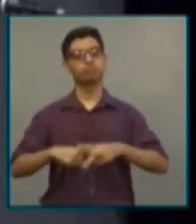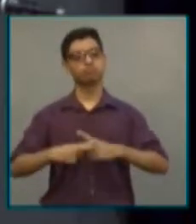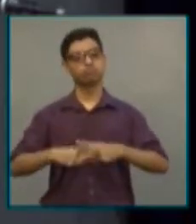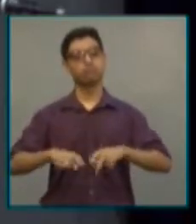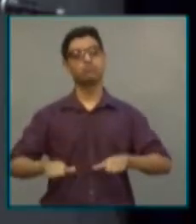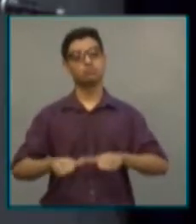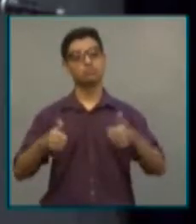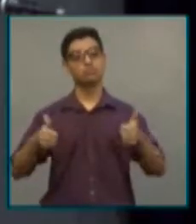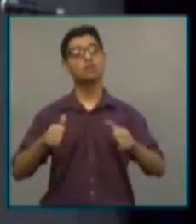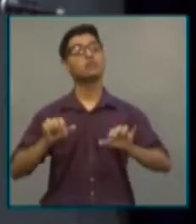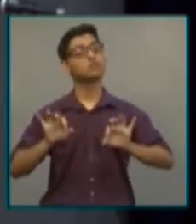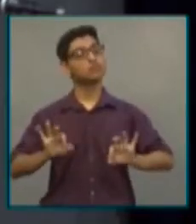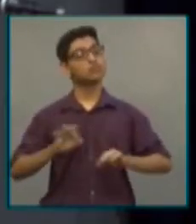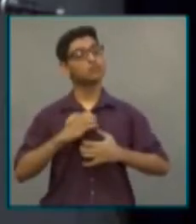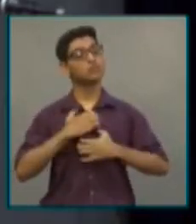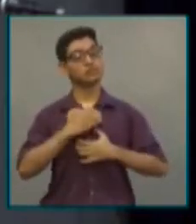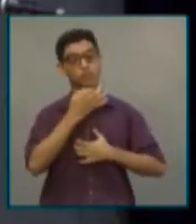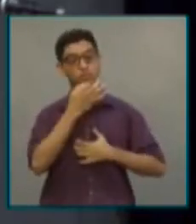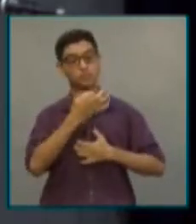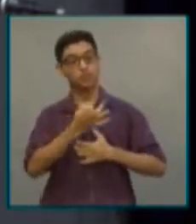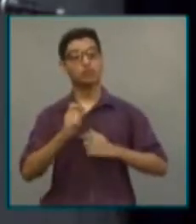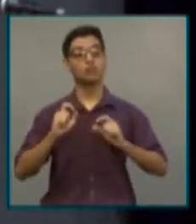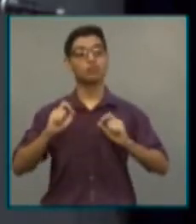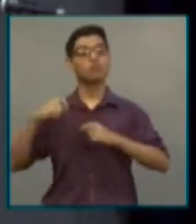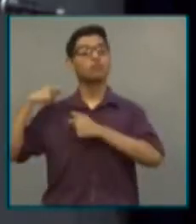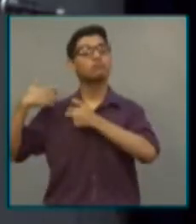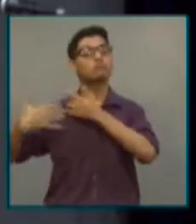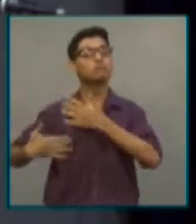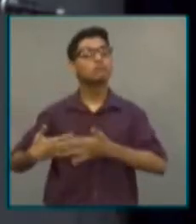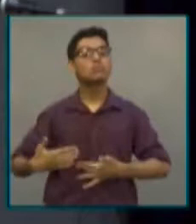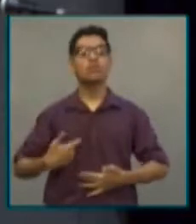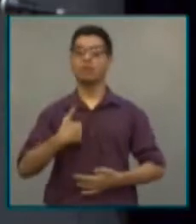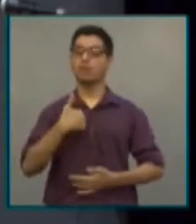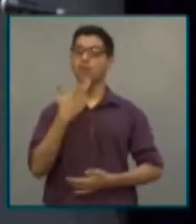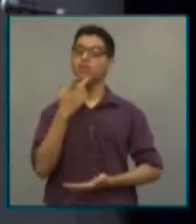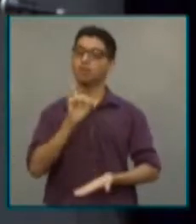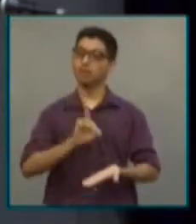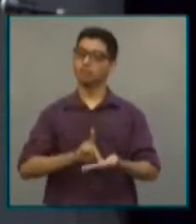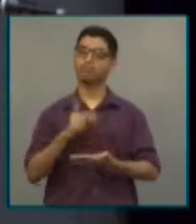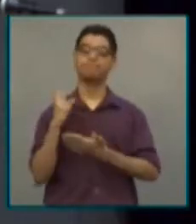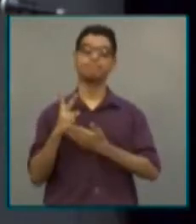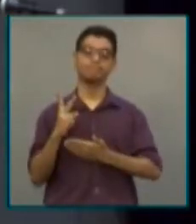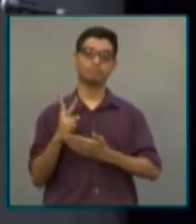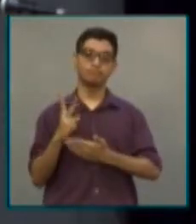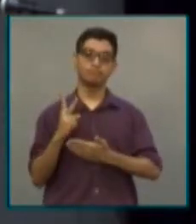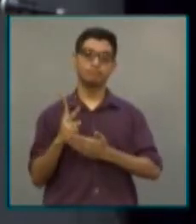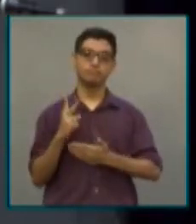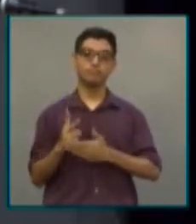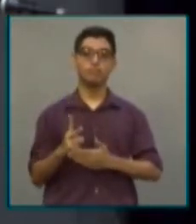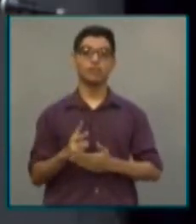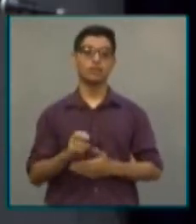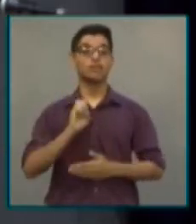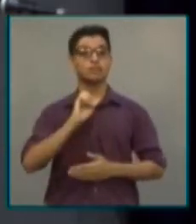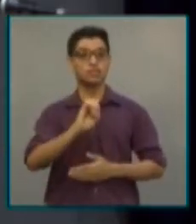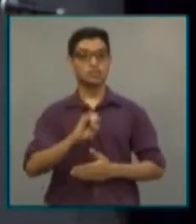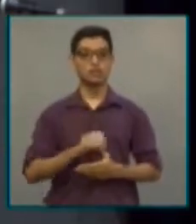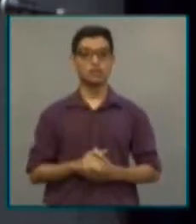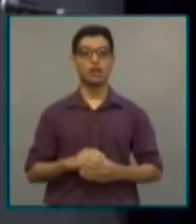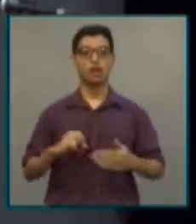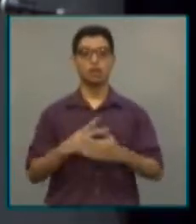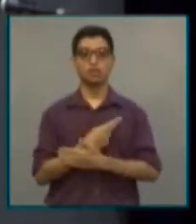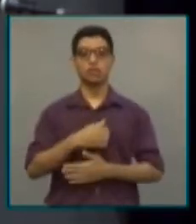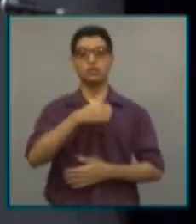tem uma coisa que não combina com minha biografia, é faltar com a verdade. Se eu estou lhe dizendo que a folha da Caasse caiu de 130 mil